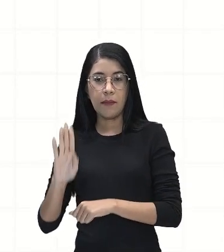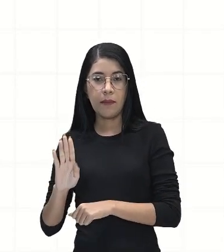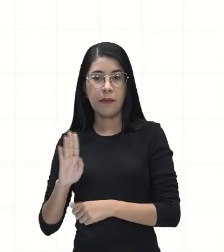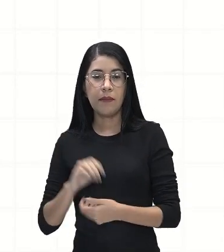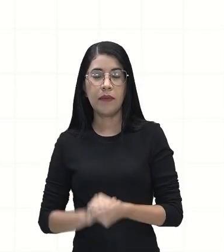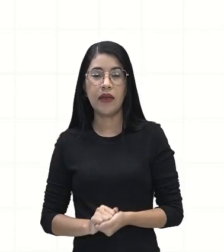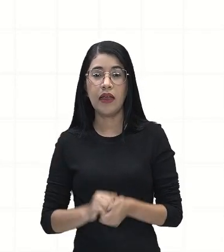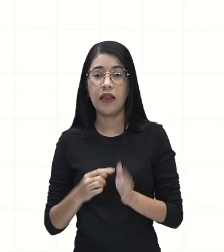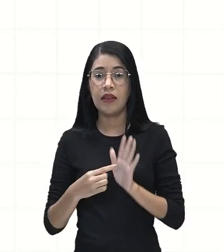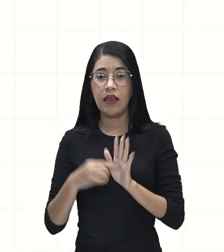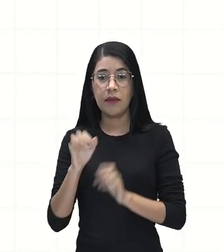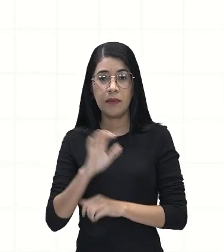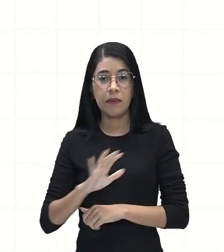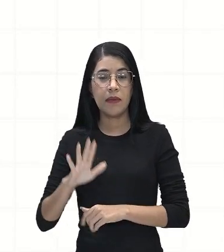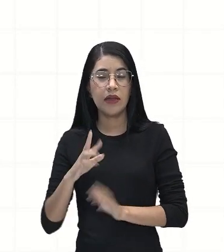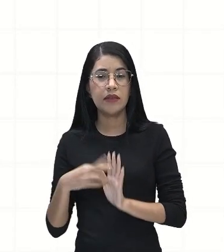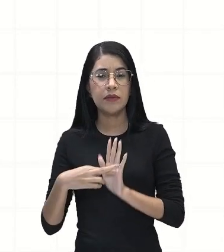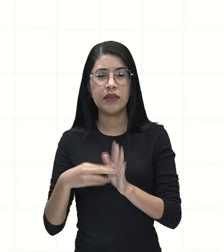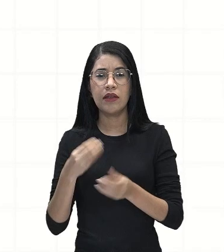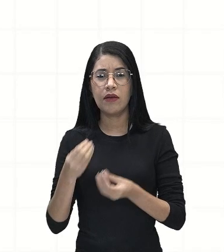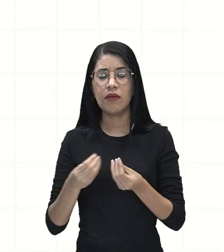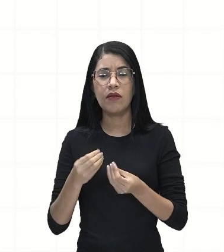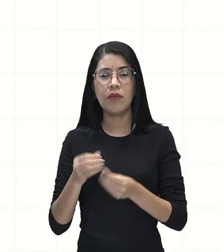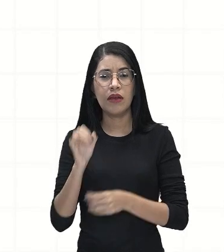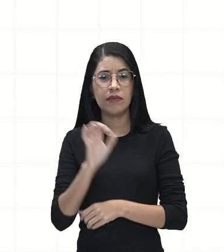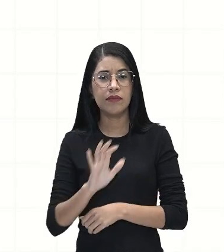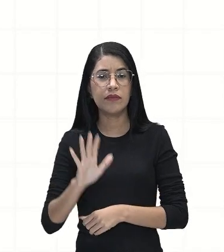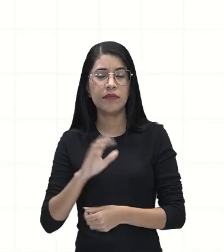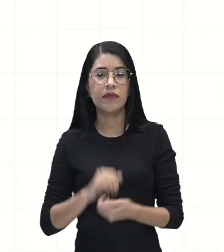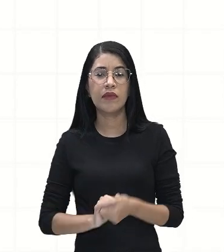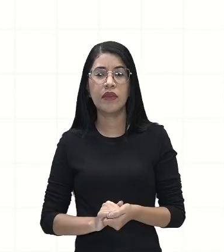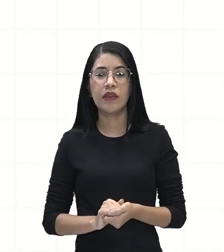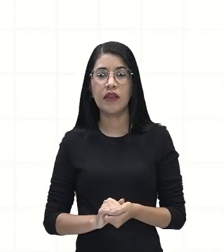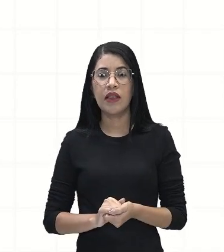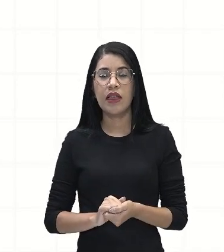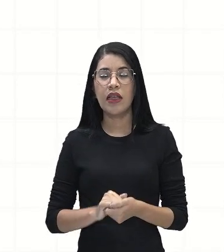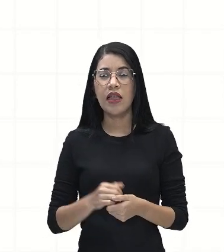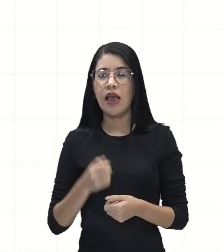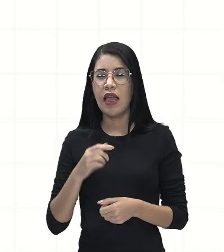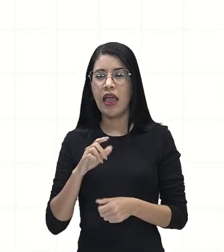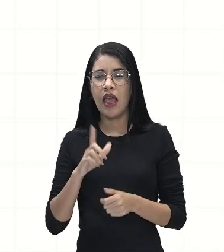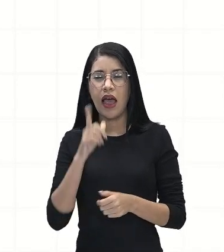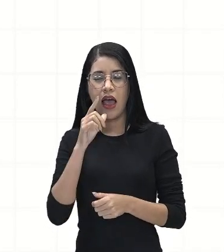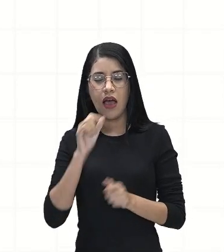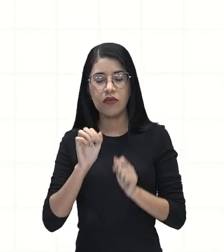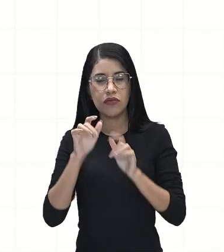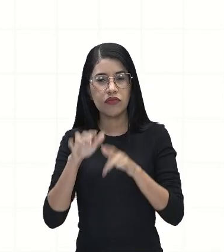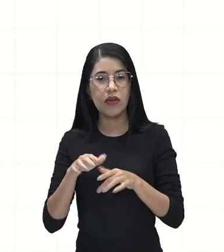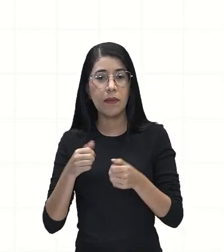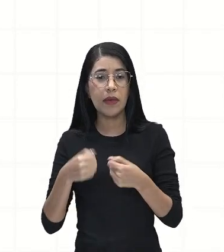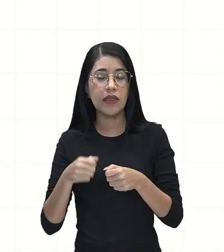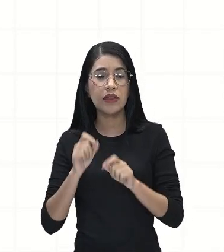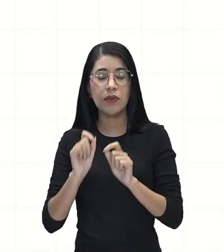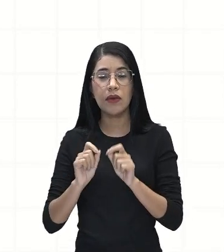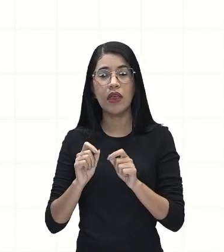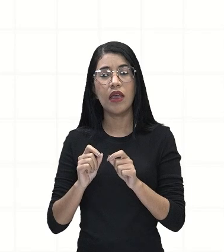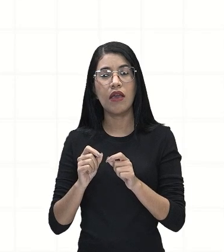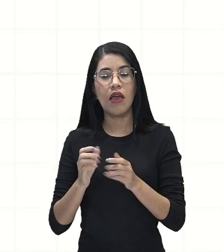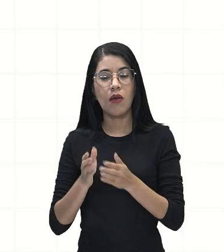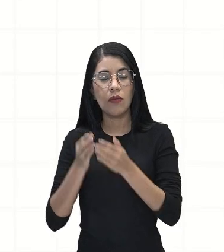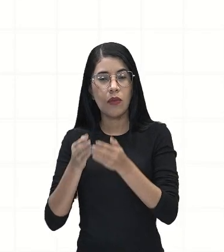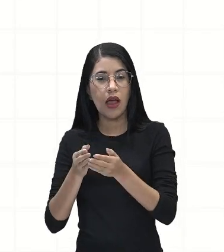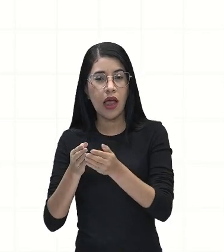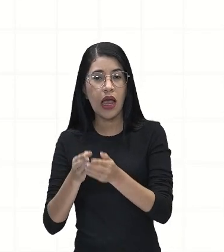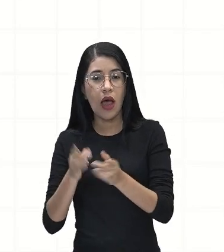representadas na figura a seguir. Ele não considera a correnteza da água e pretende navegar o menor tempo possível, né?